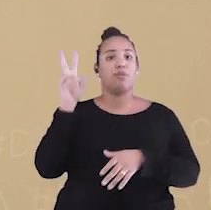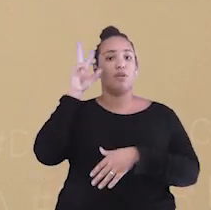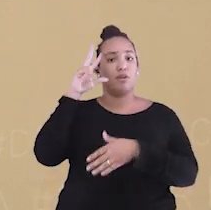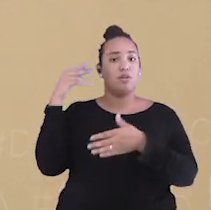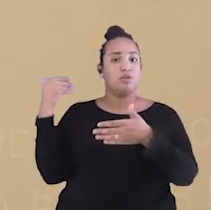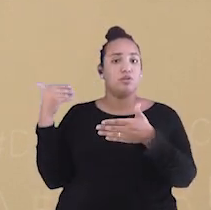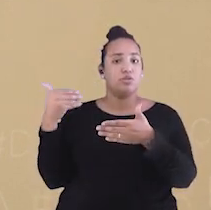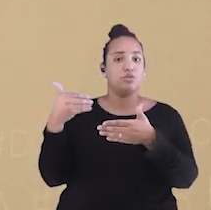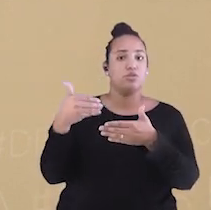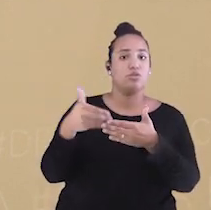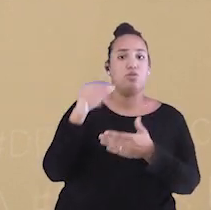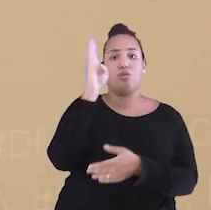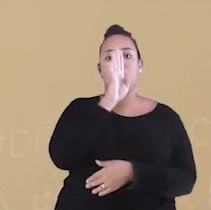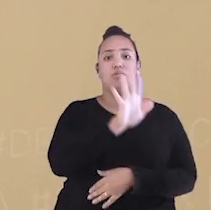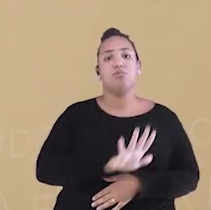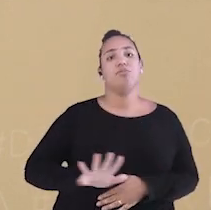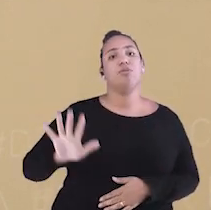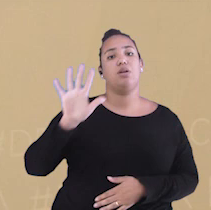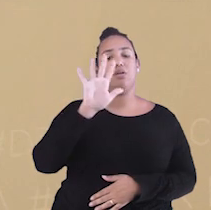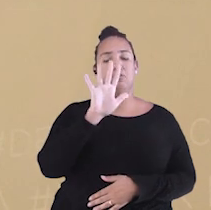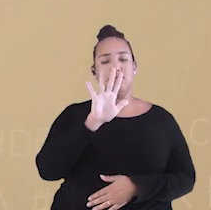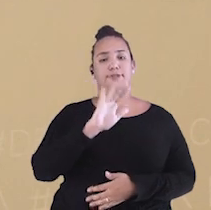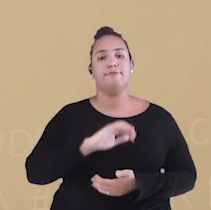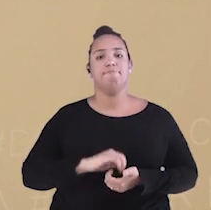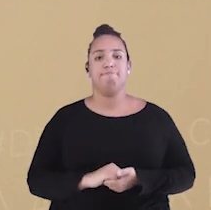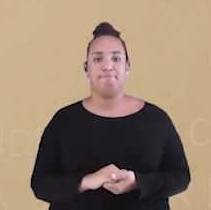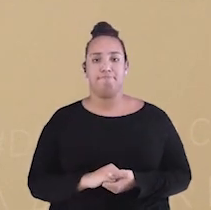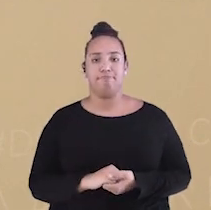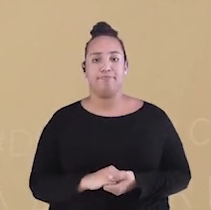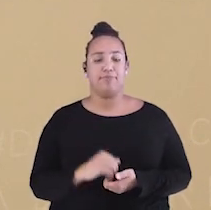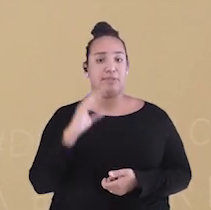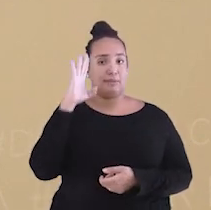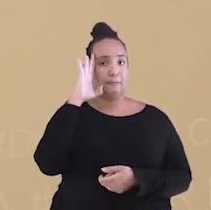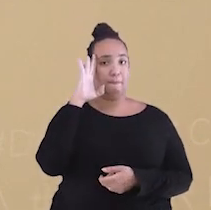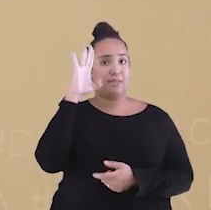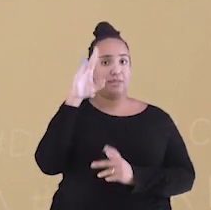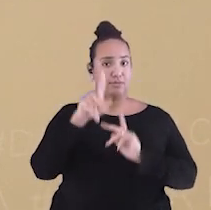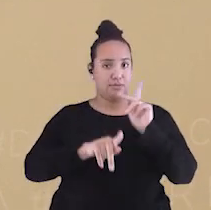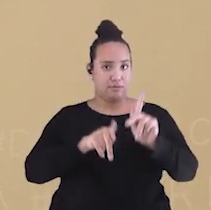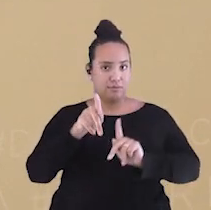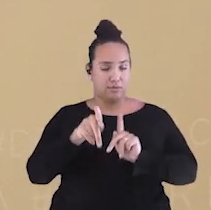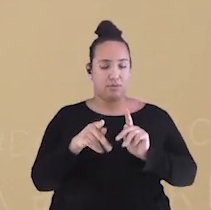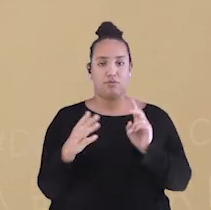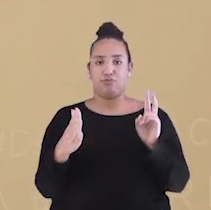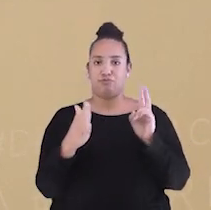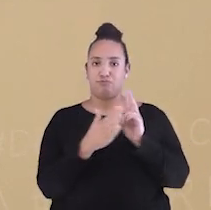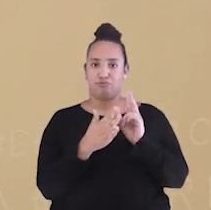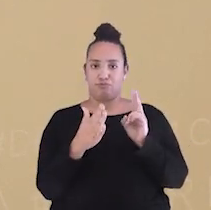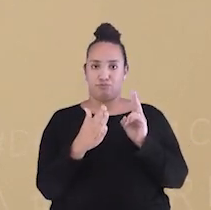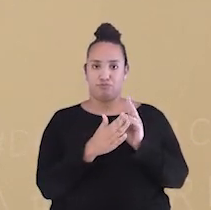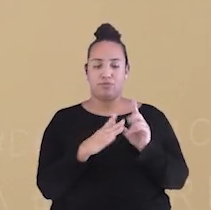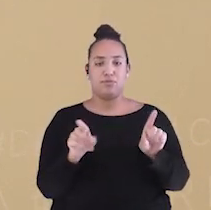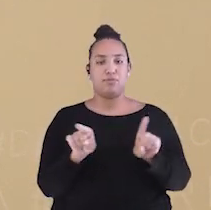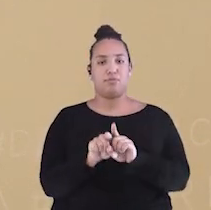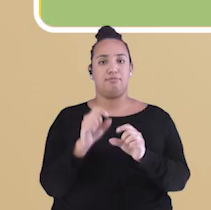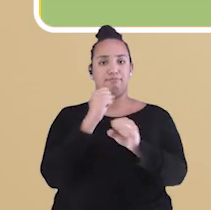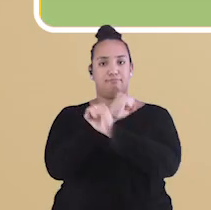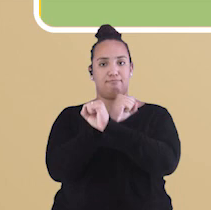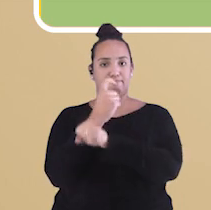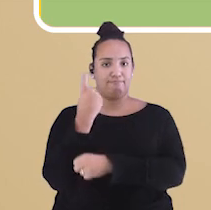e construção do território brasileiro. São eles principalmente os povos indígenas e